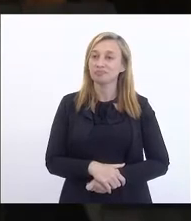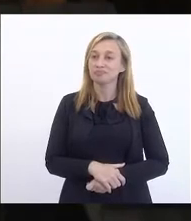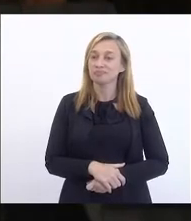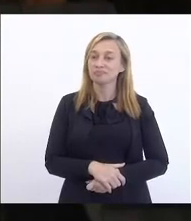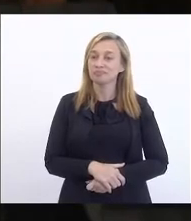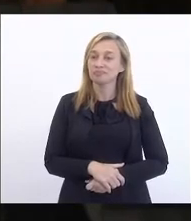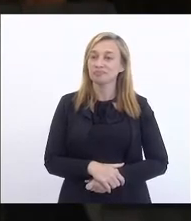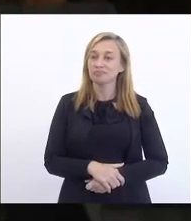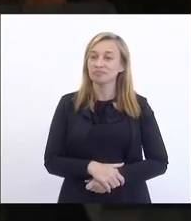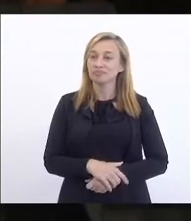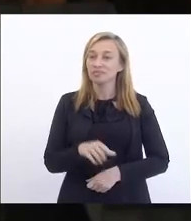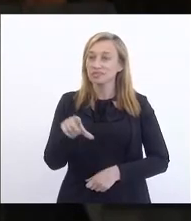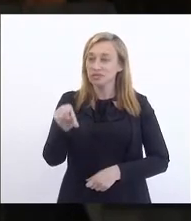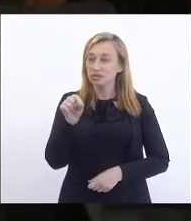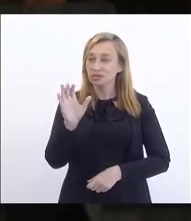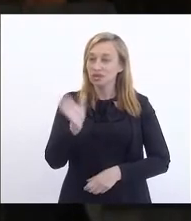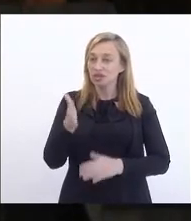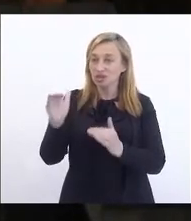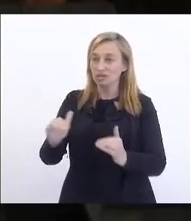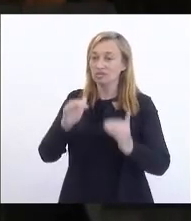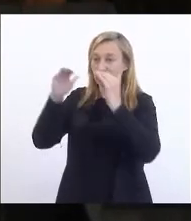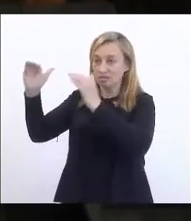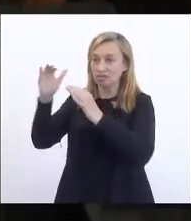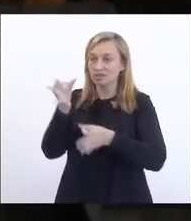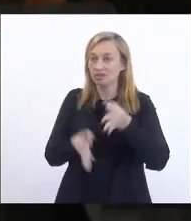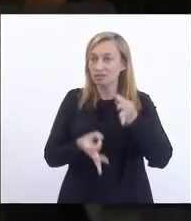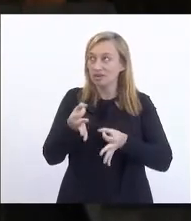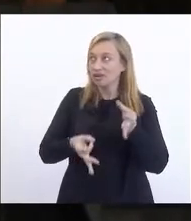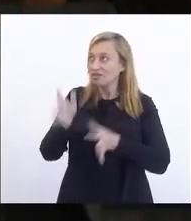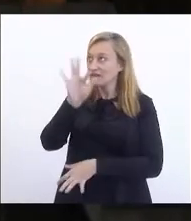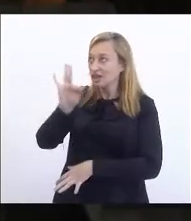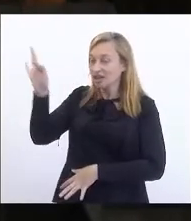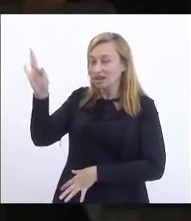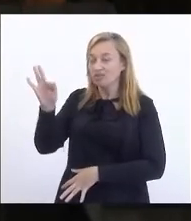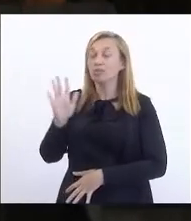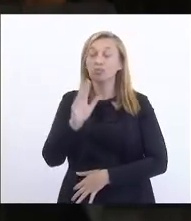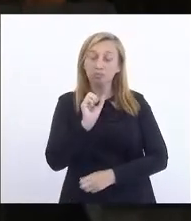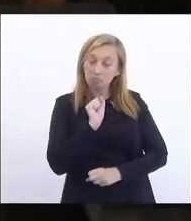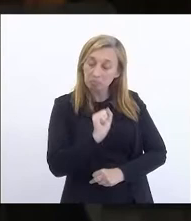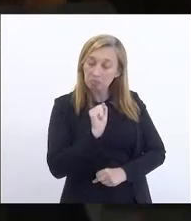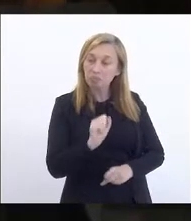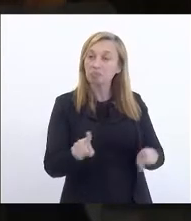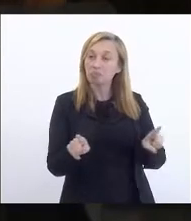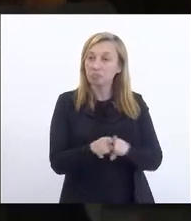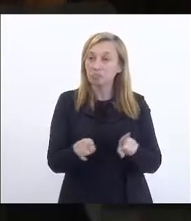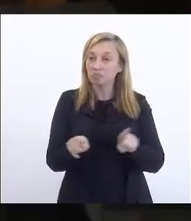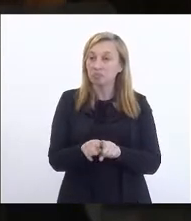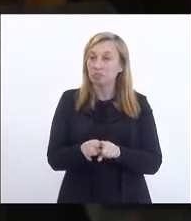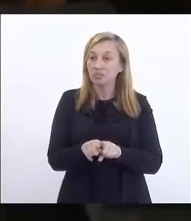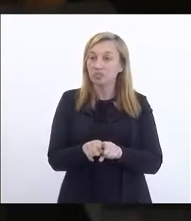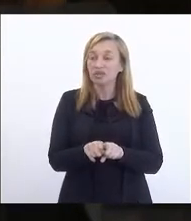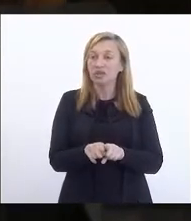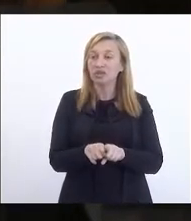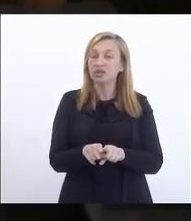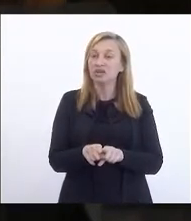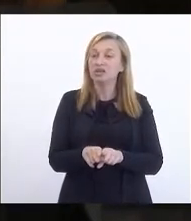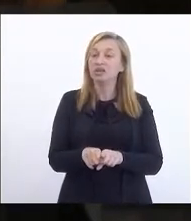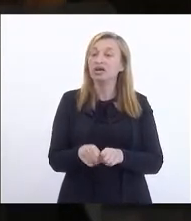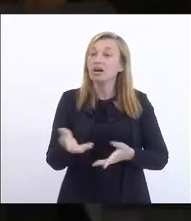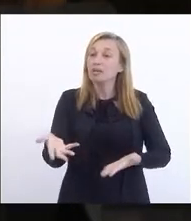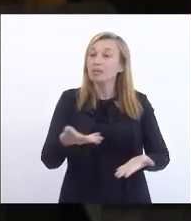sua antidecisão já do Supremo Tribunal Federal, pudesse também vir a participar